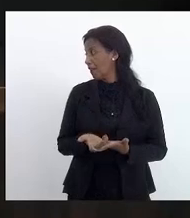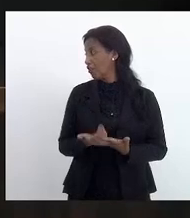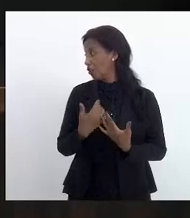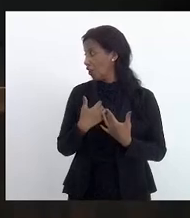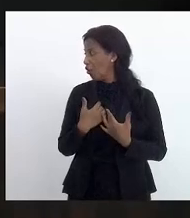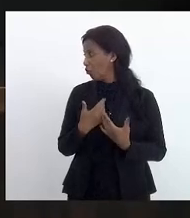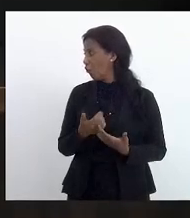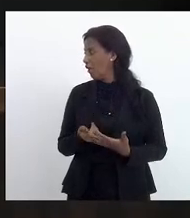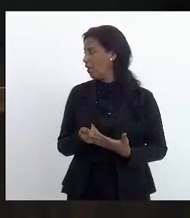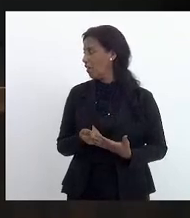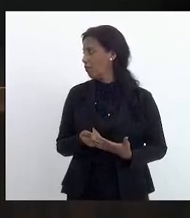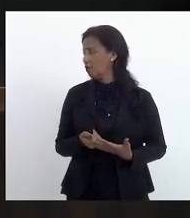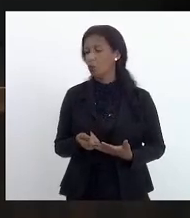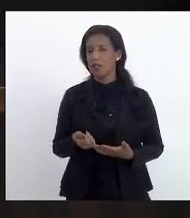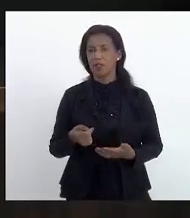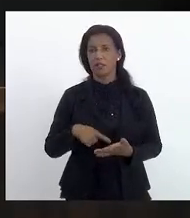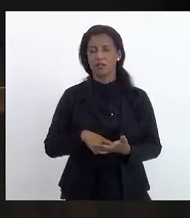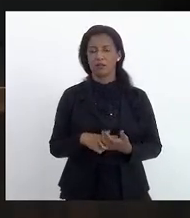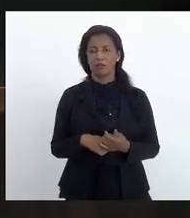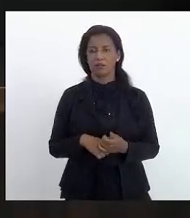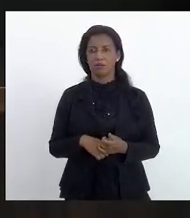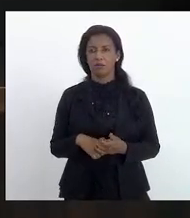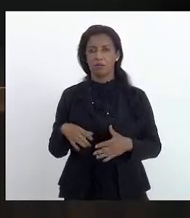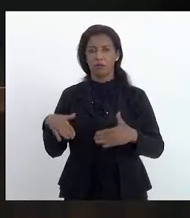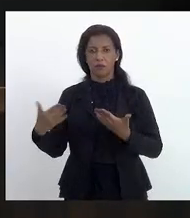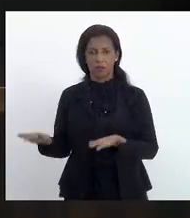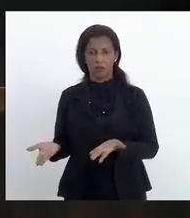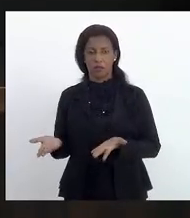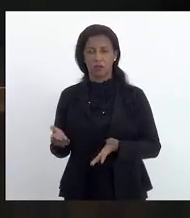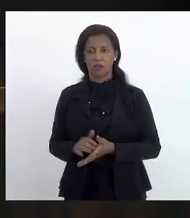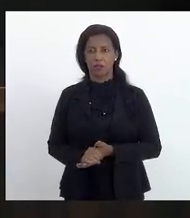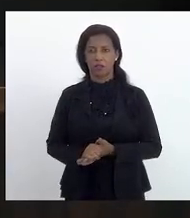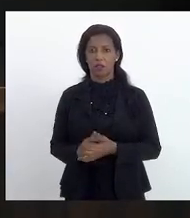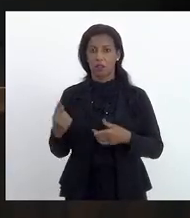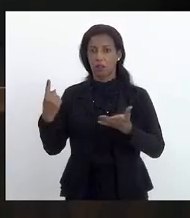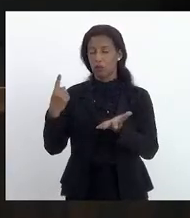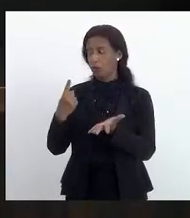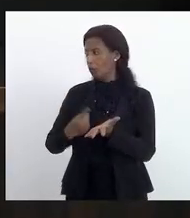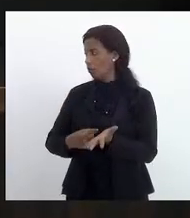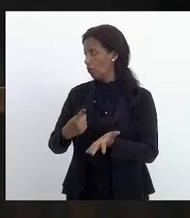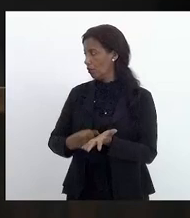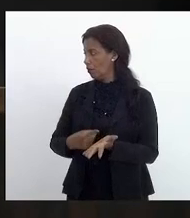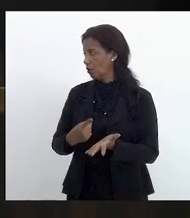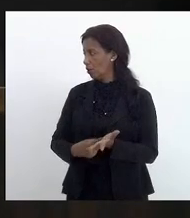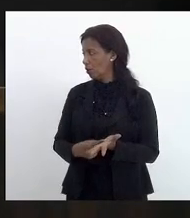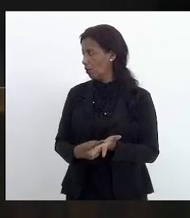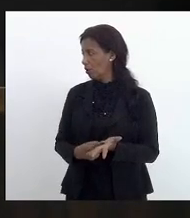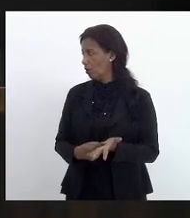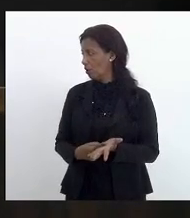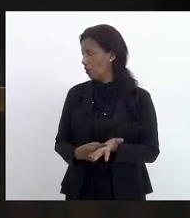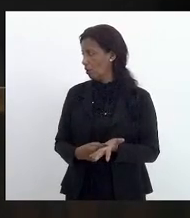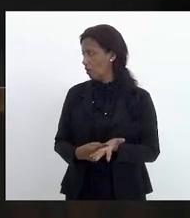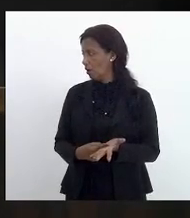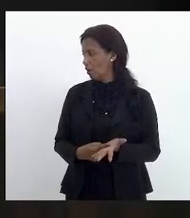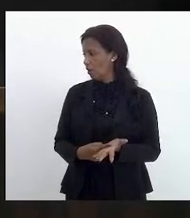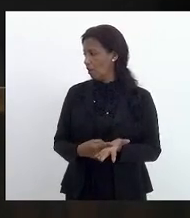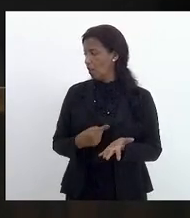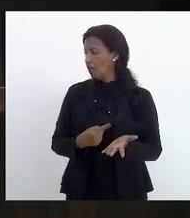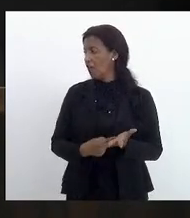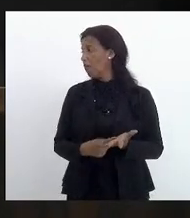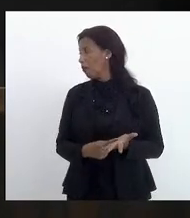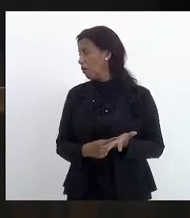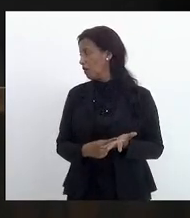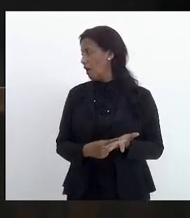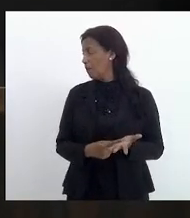de 11, a partir de 10. E aí, o combinado é esse. E é, esse, é assim que permite a